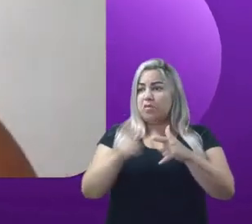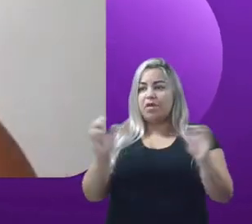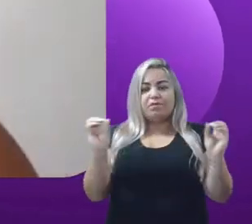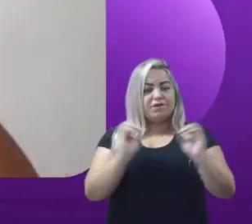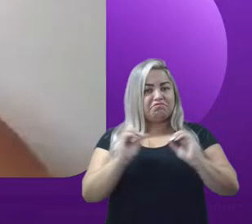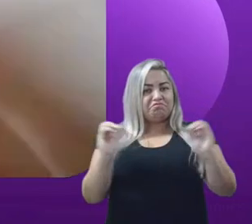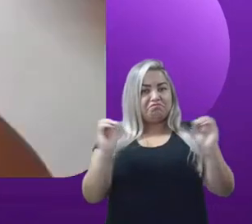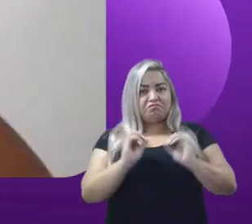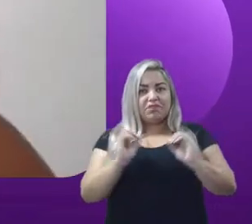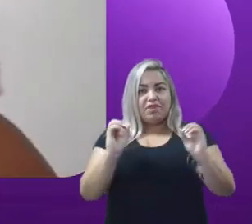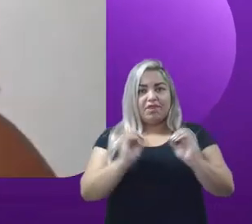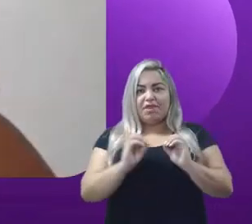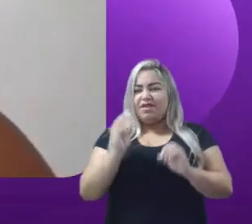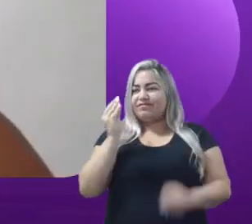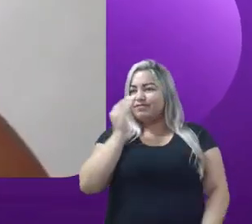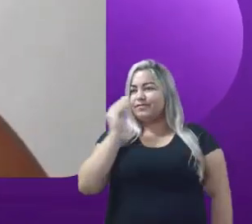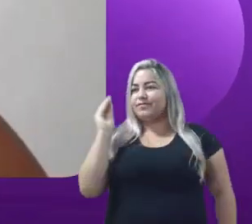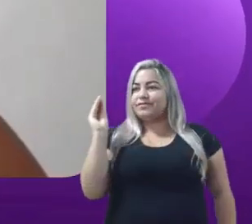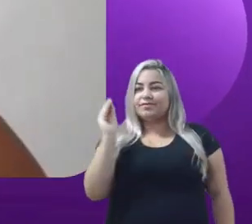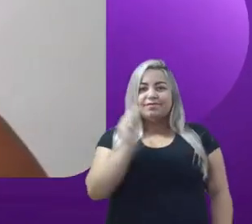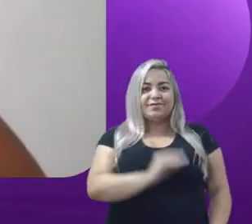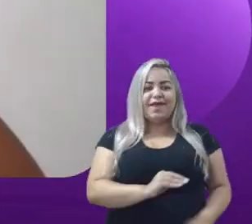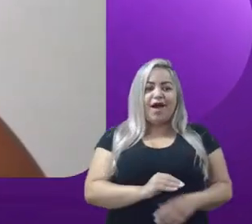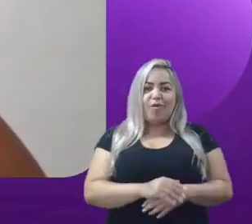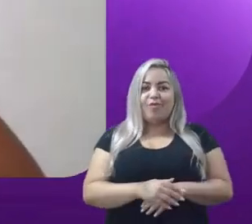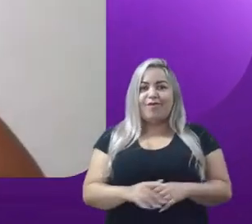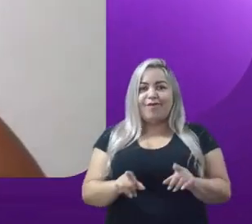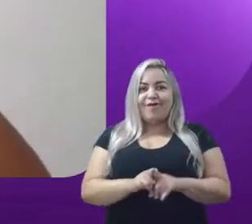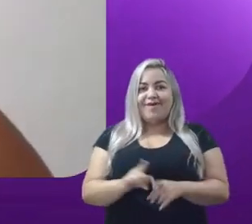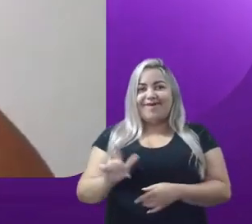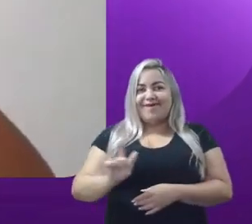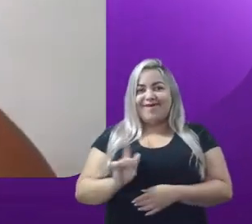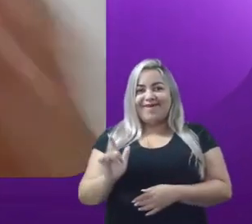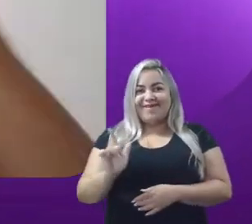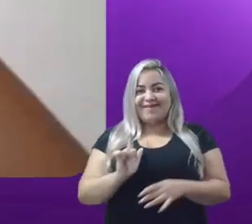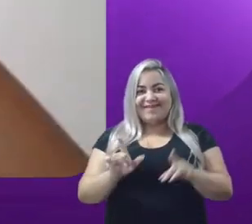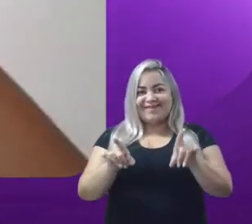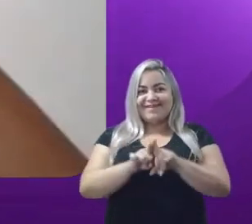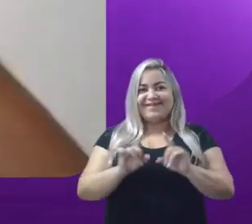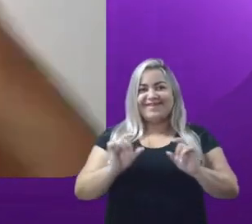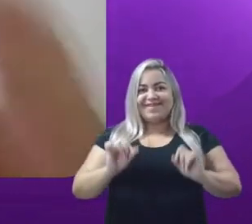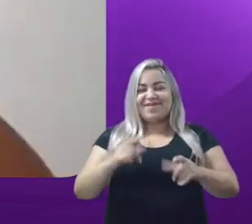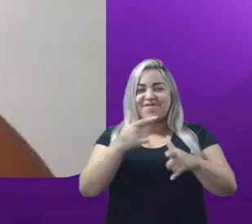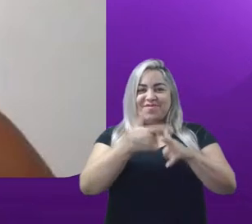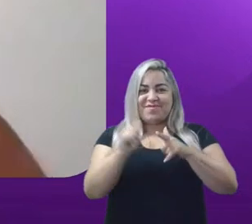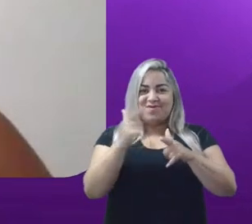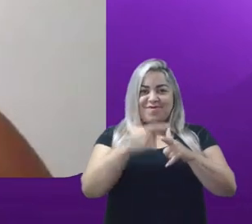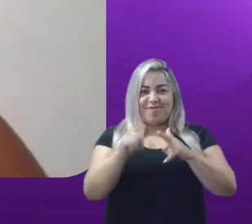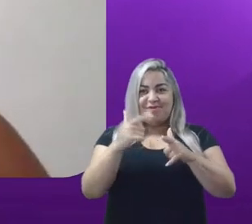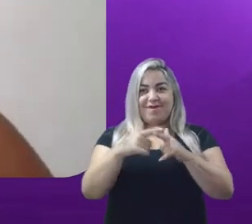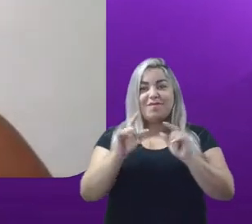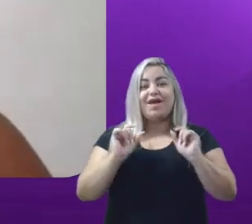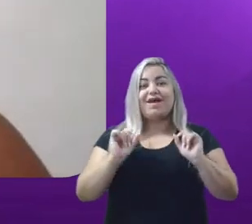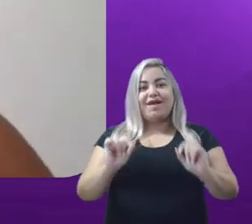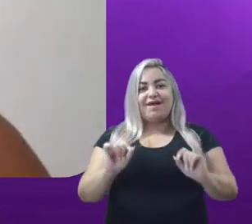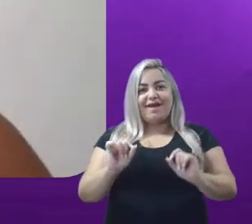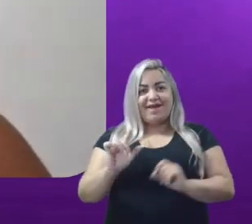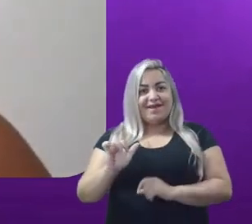Ou seja, eles ignoram que, na verdade, essas pessoas elas estão passando por um problema, na verdade, que